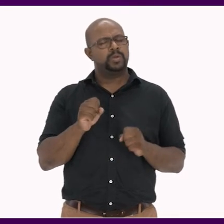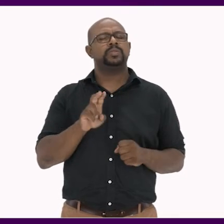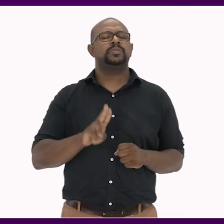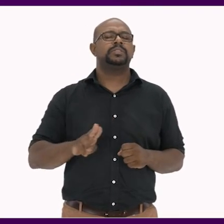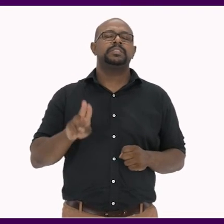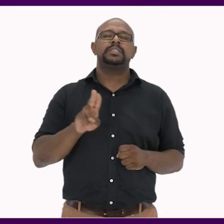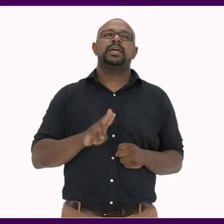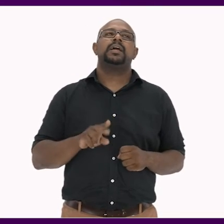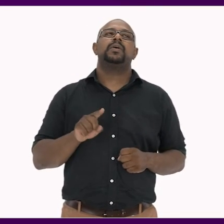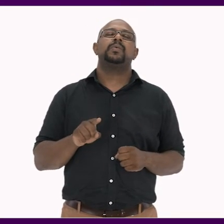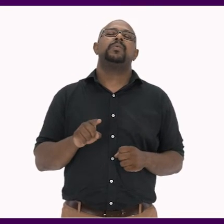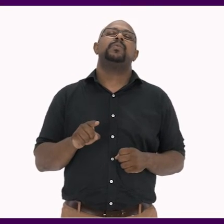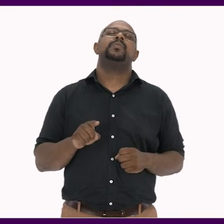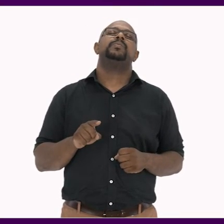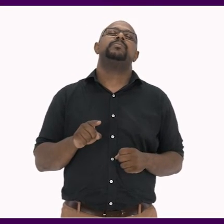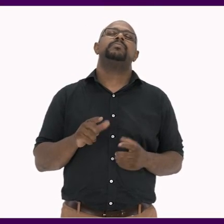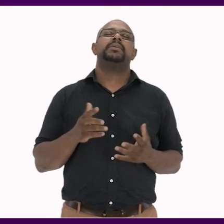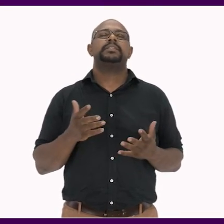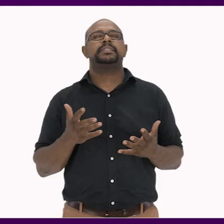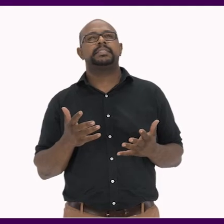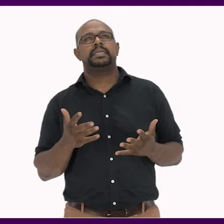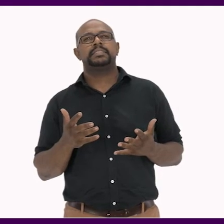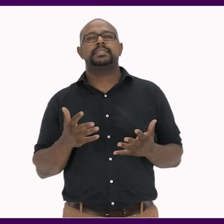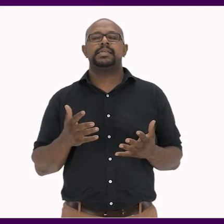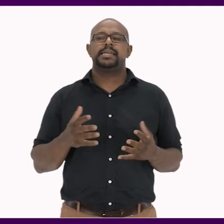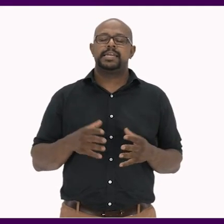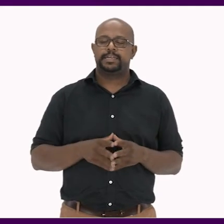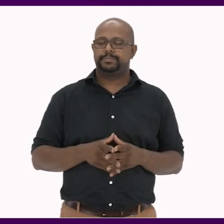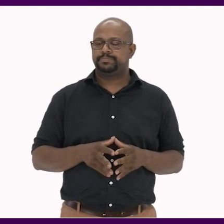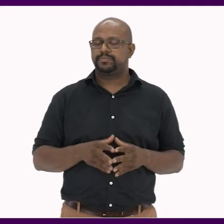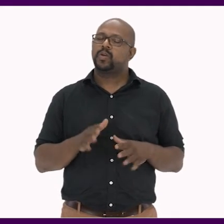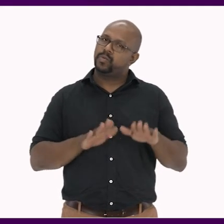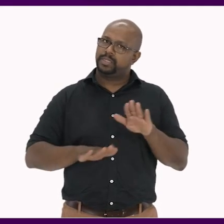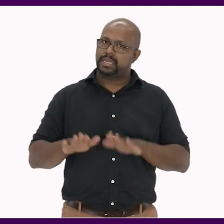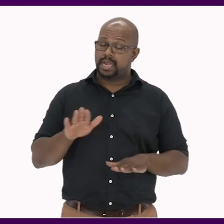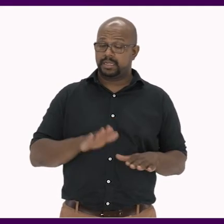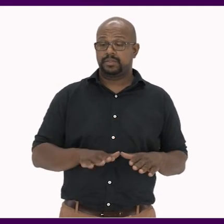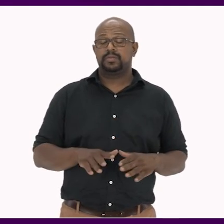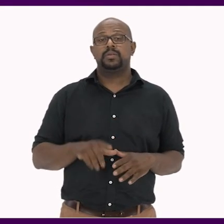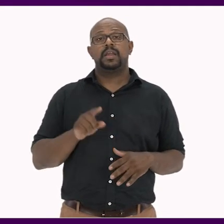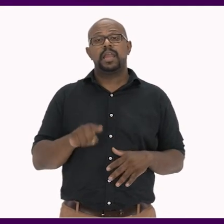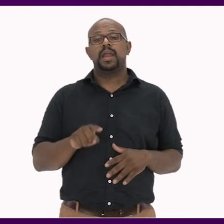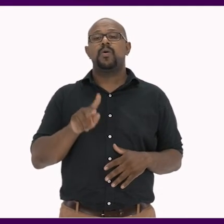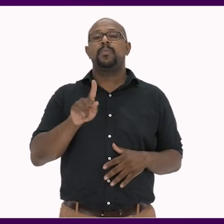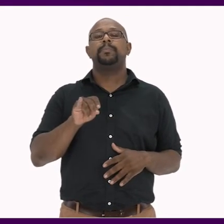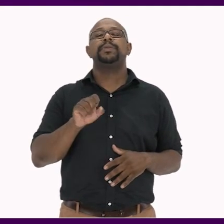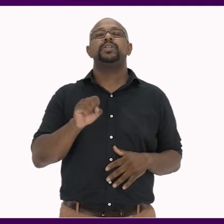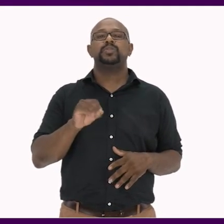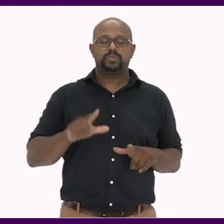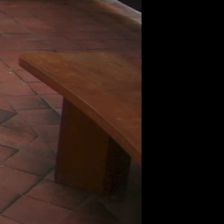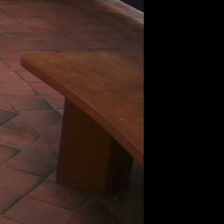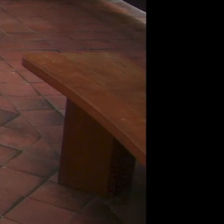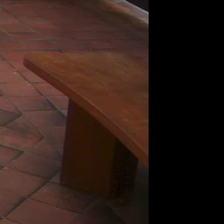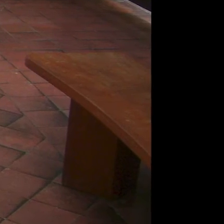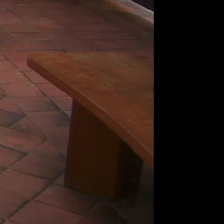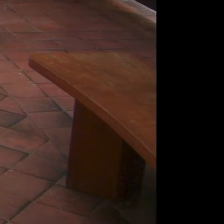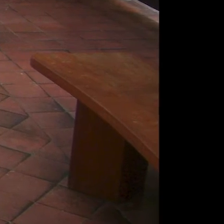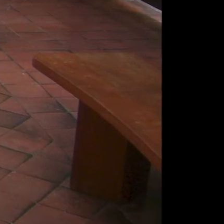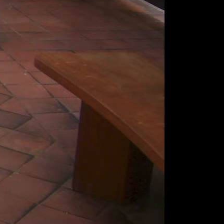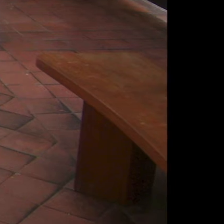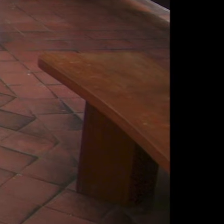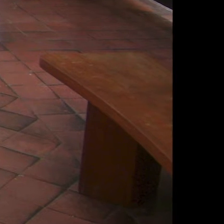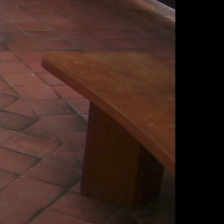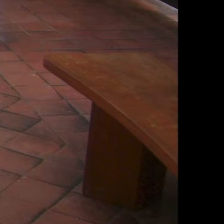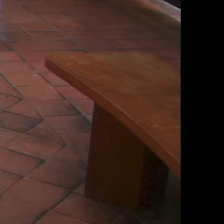pode usar com uma certa cuidado é o piso tátil. Foto de um piso